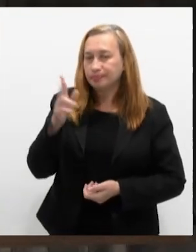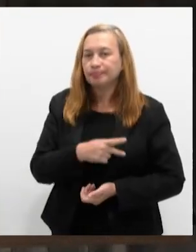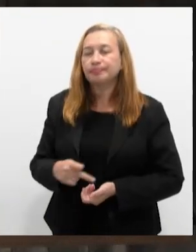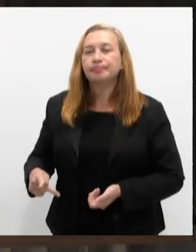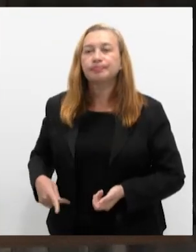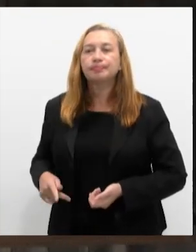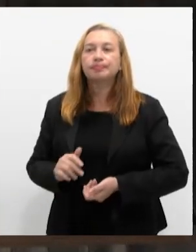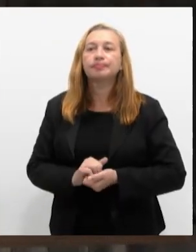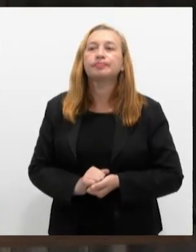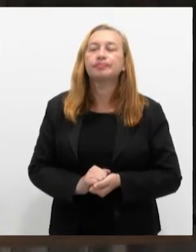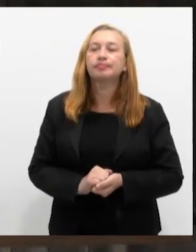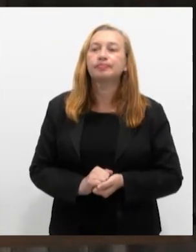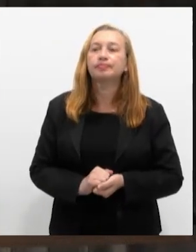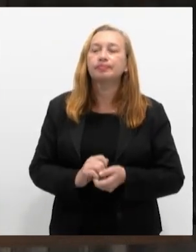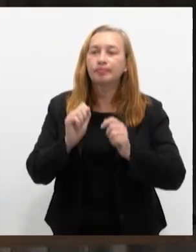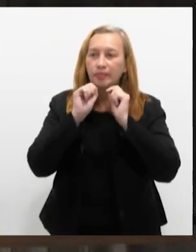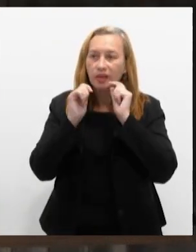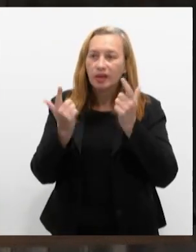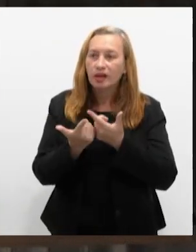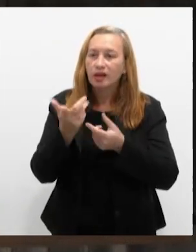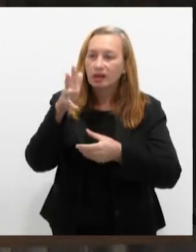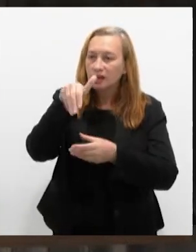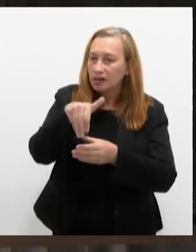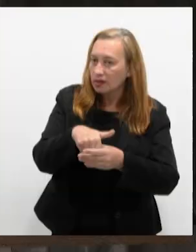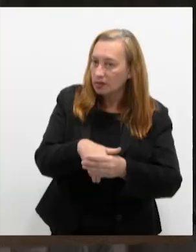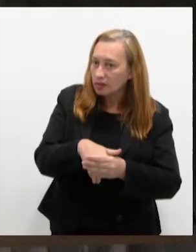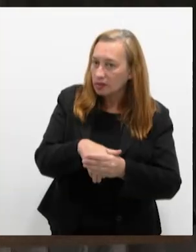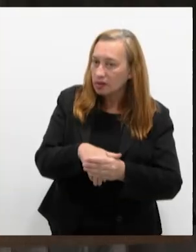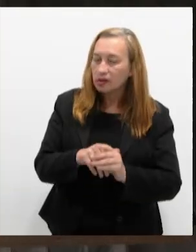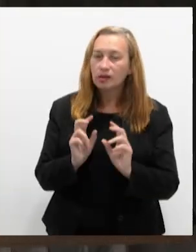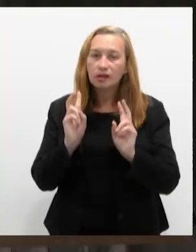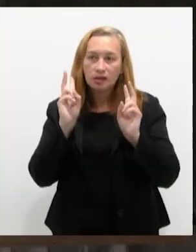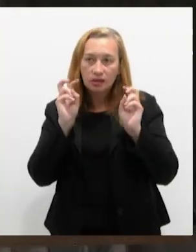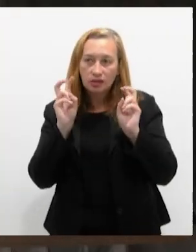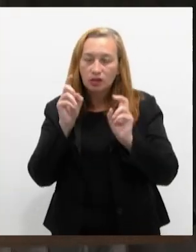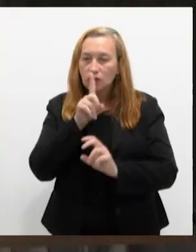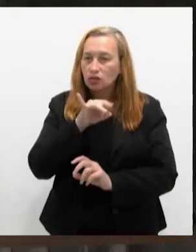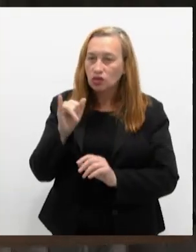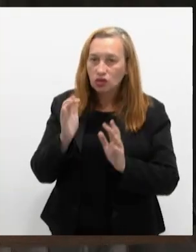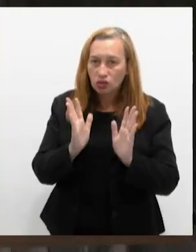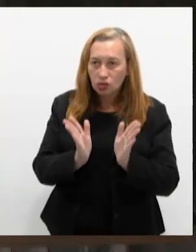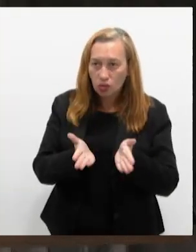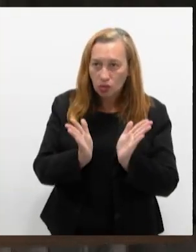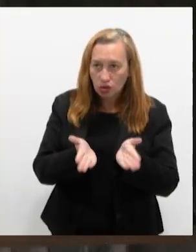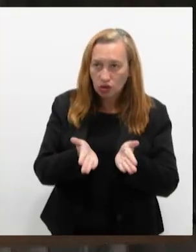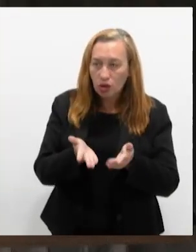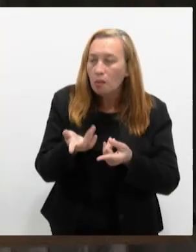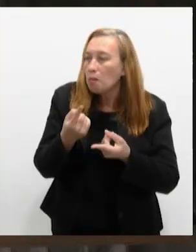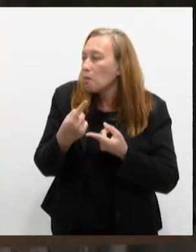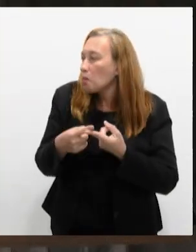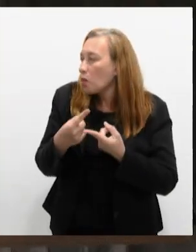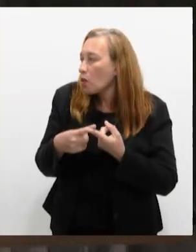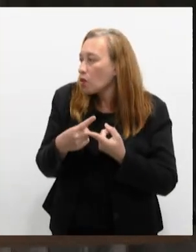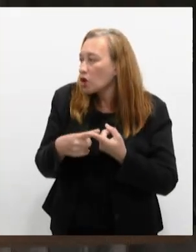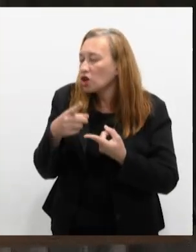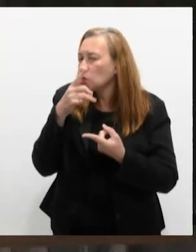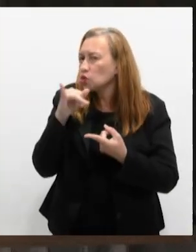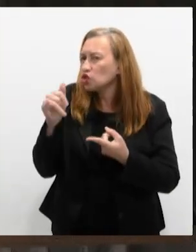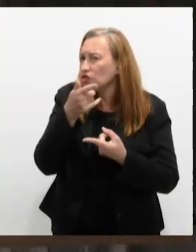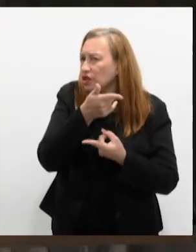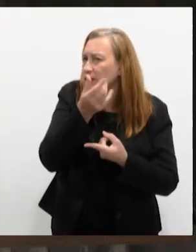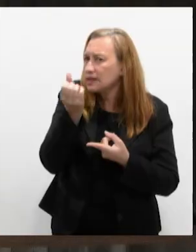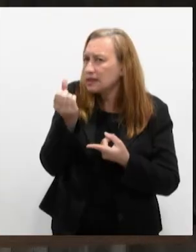presidente, da LERJ está votando essa matéria no dia de hoje, porque no dia 26